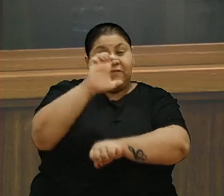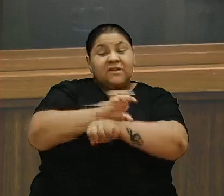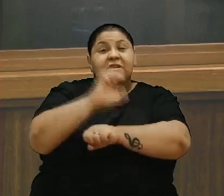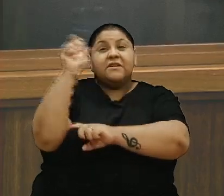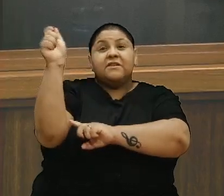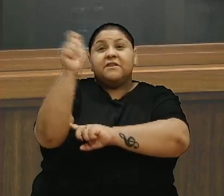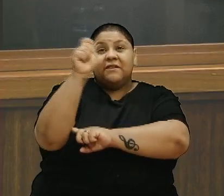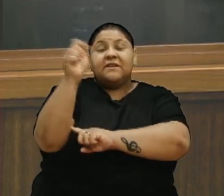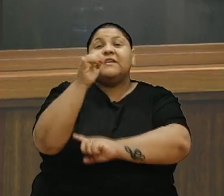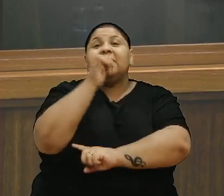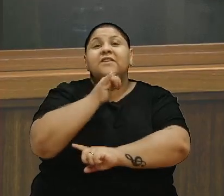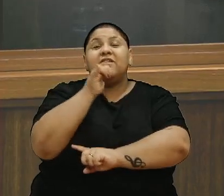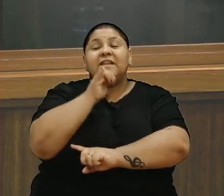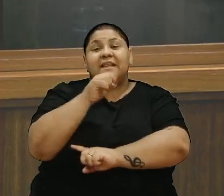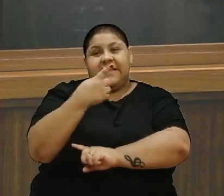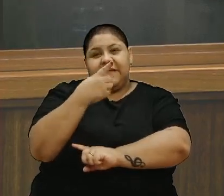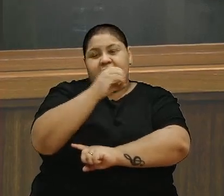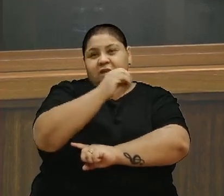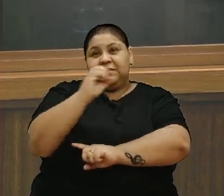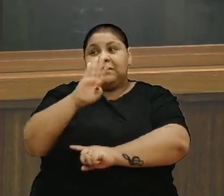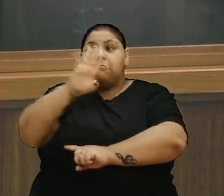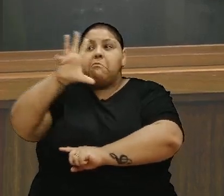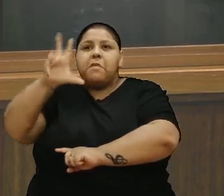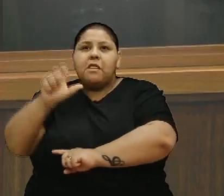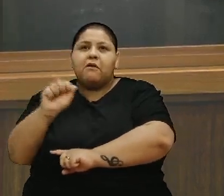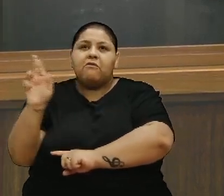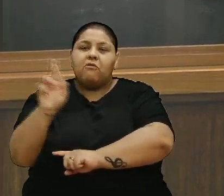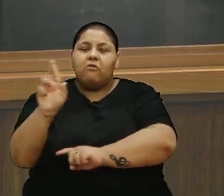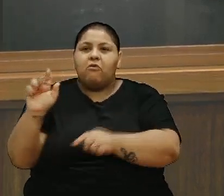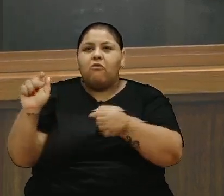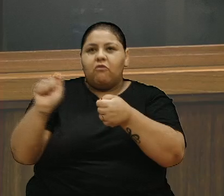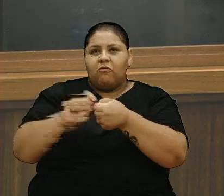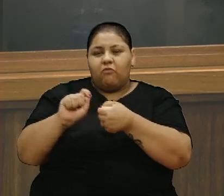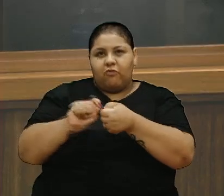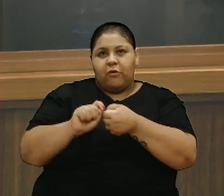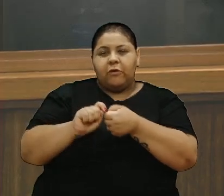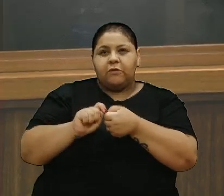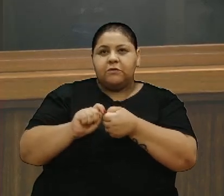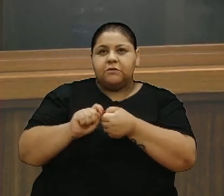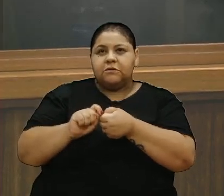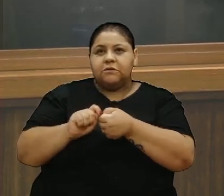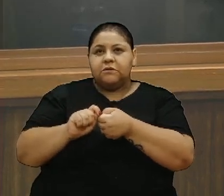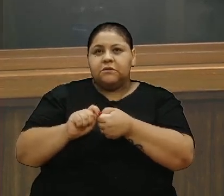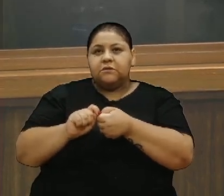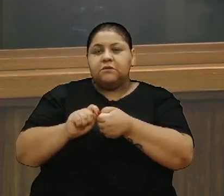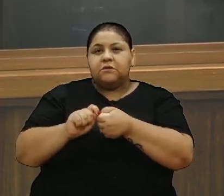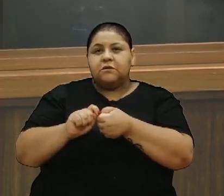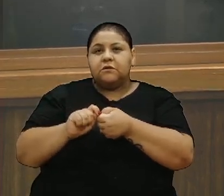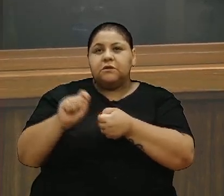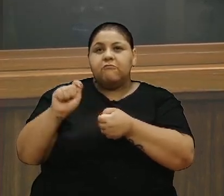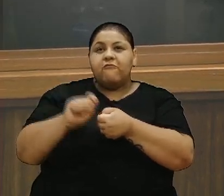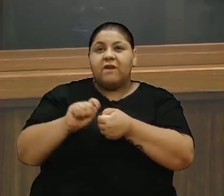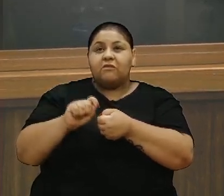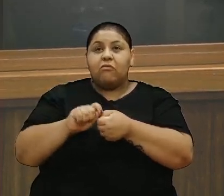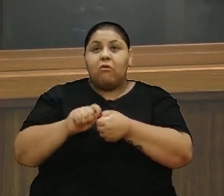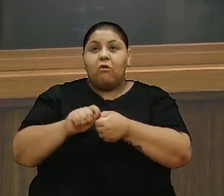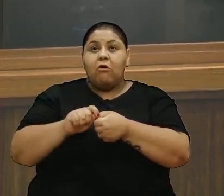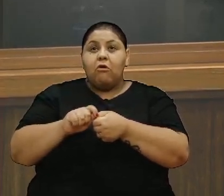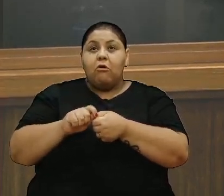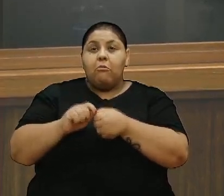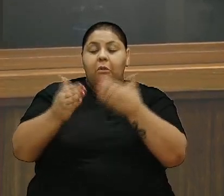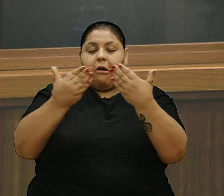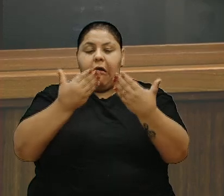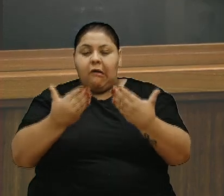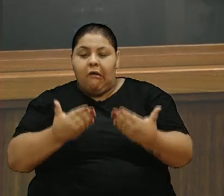Sul, esses 100 bilhões de reais fizeram com que ele estava fazendo um balanço fiscal do